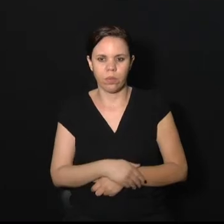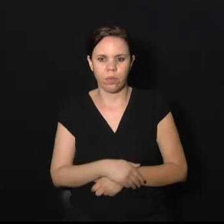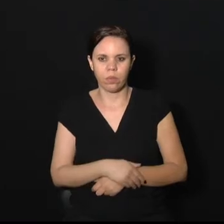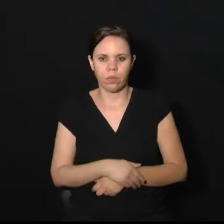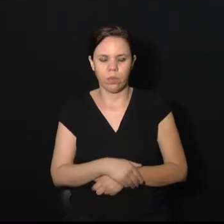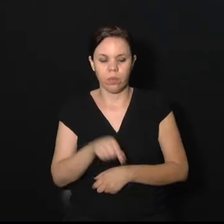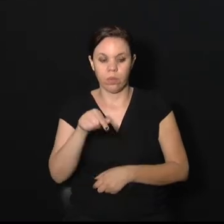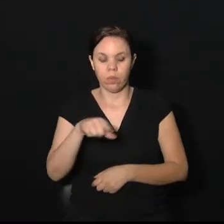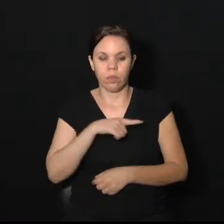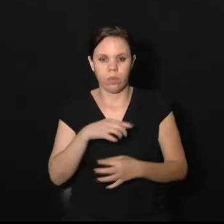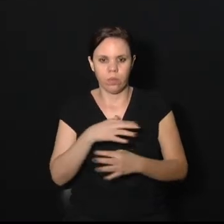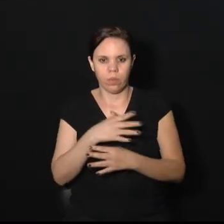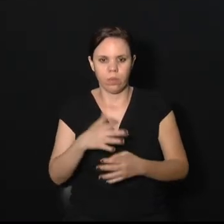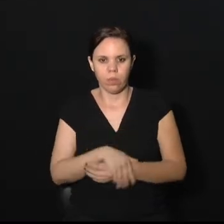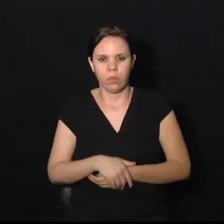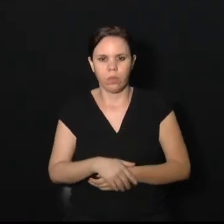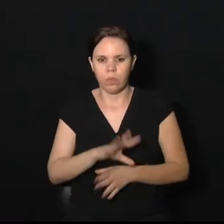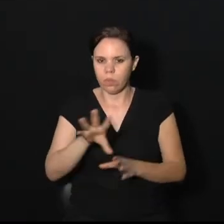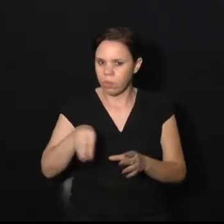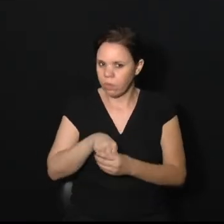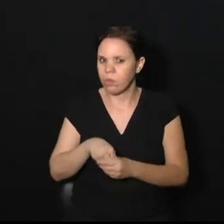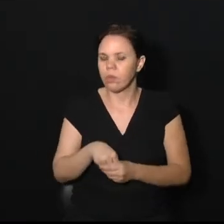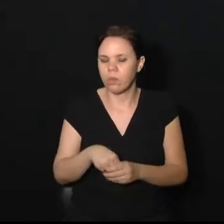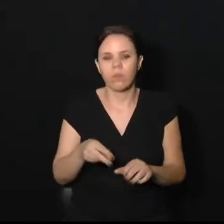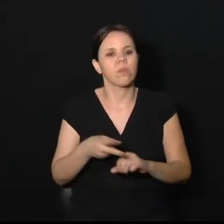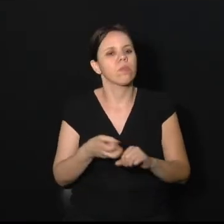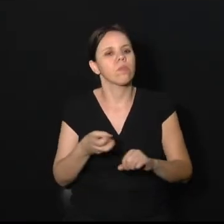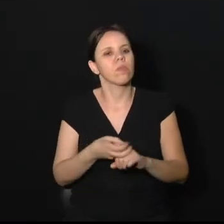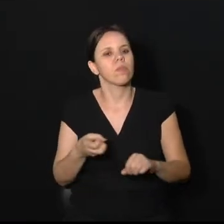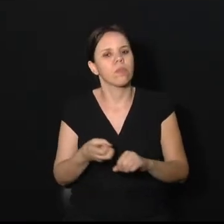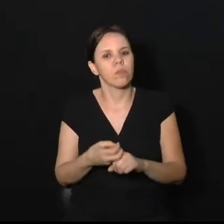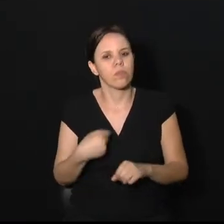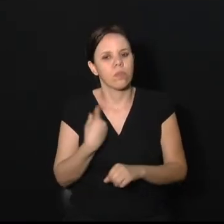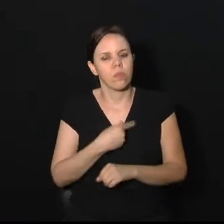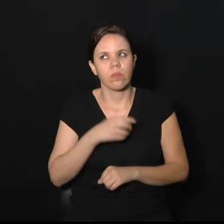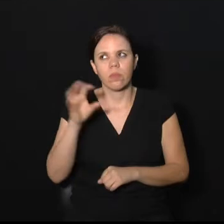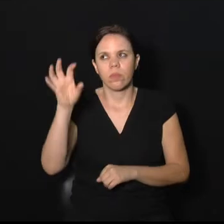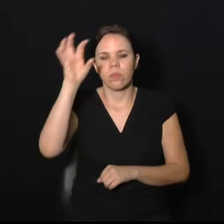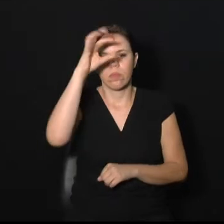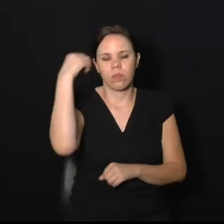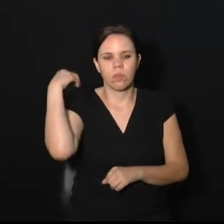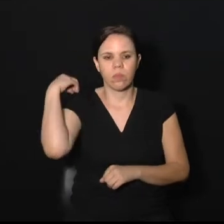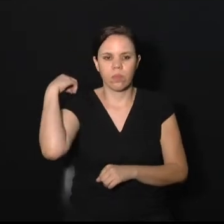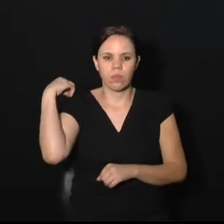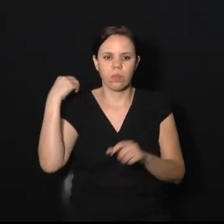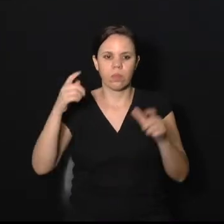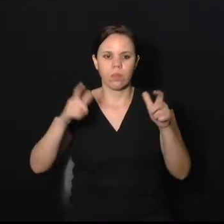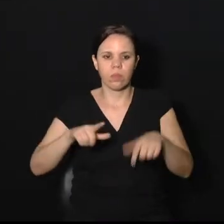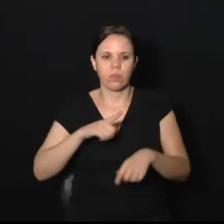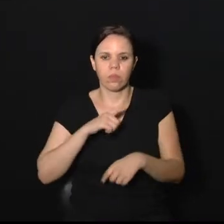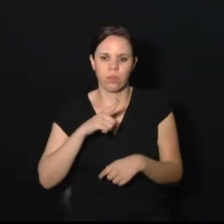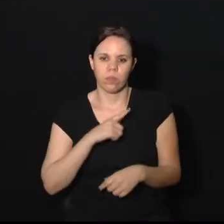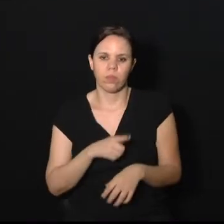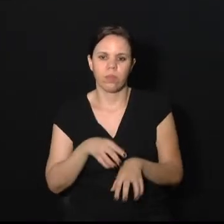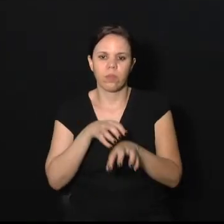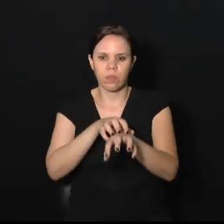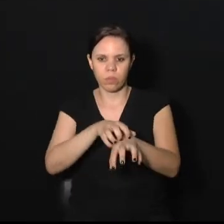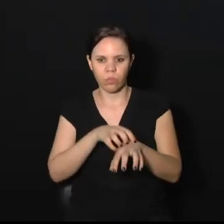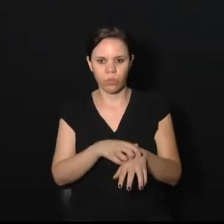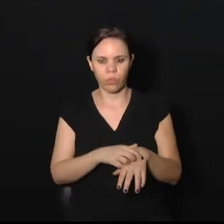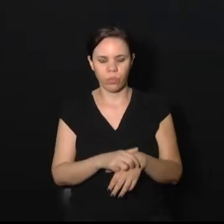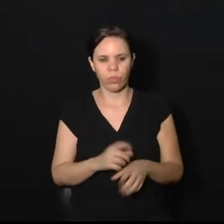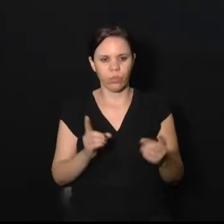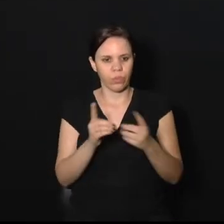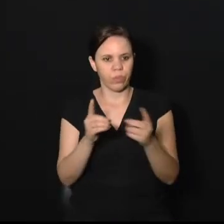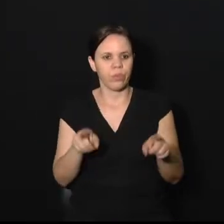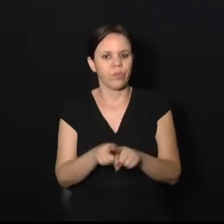nessa cidade, né, nessas cidades que são implementadas esse aplicativo, a gente vê o mapa, né, de onde tem ambulâncias, atendimentos, e a